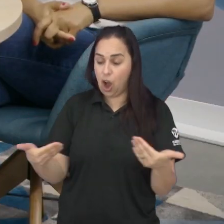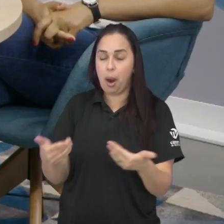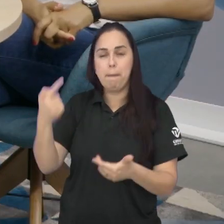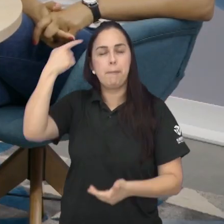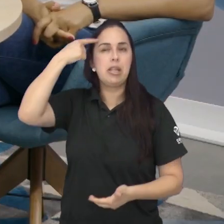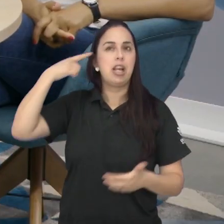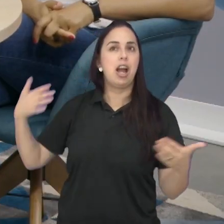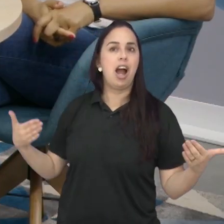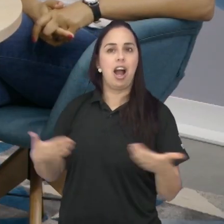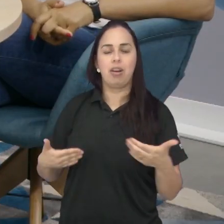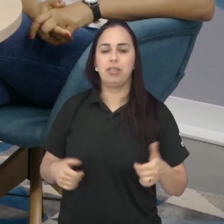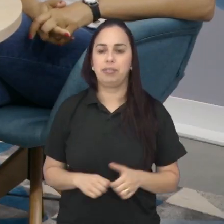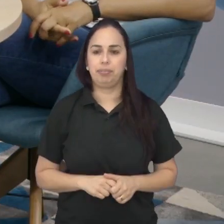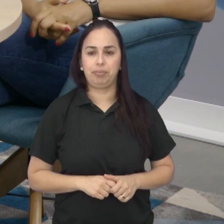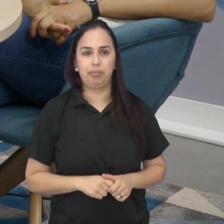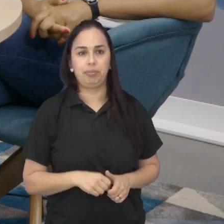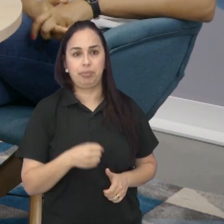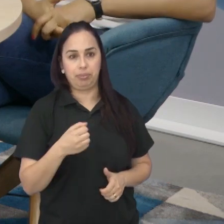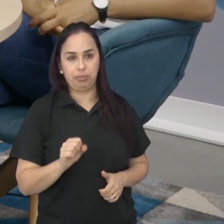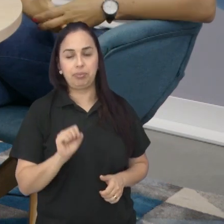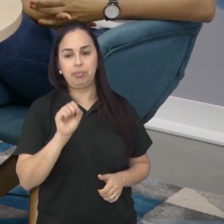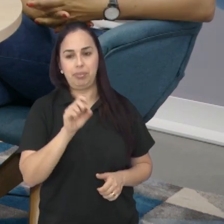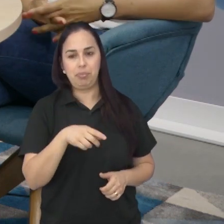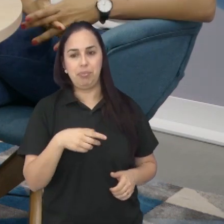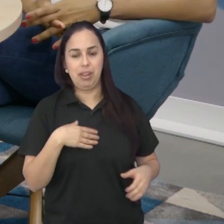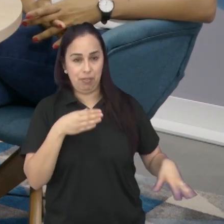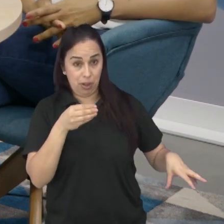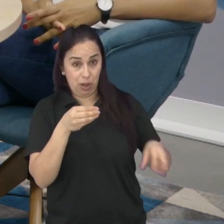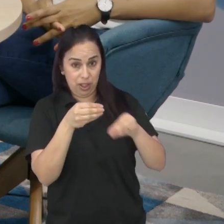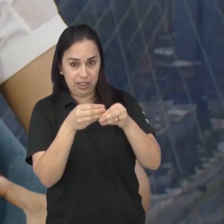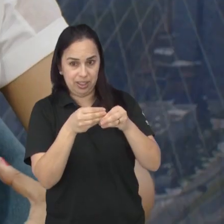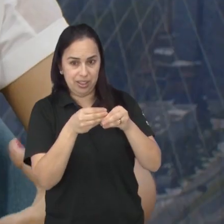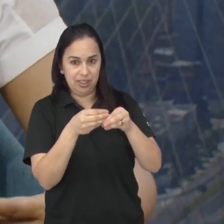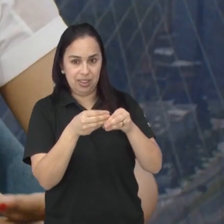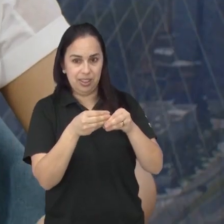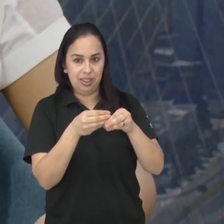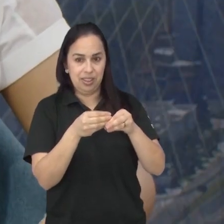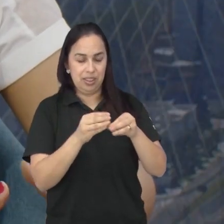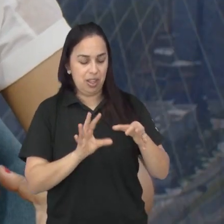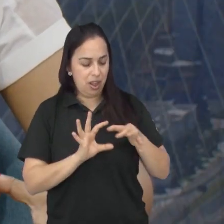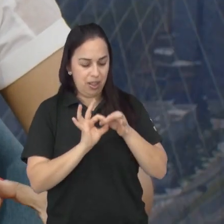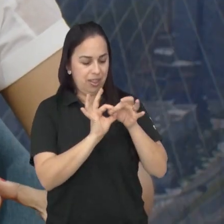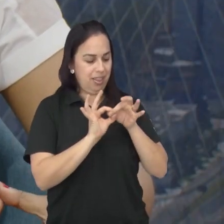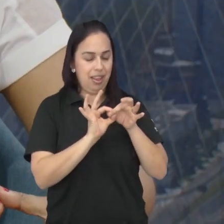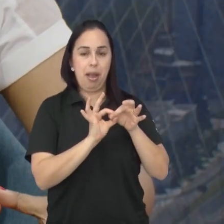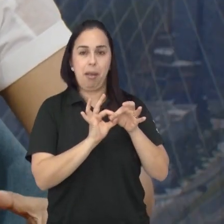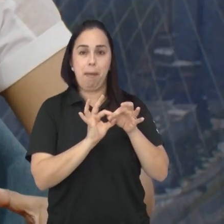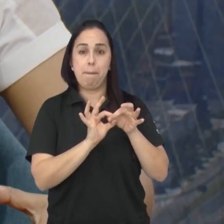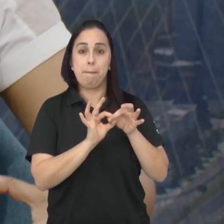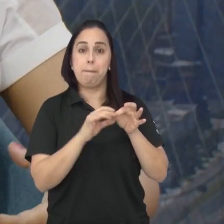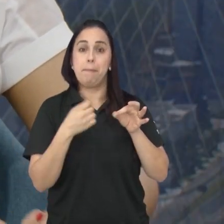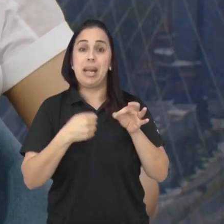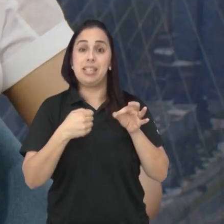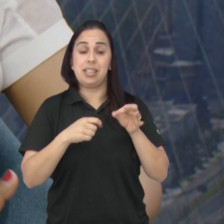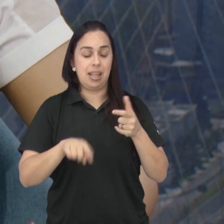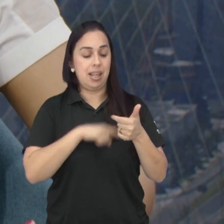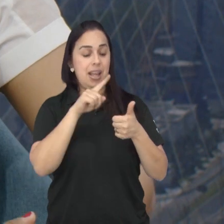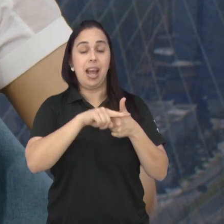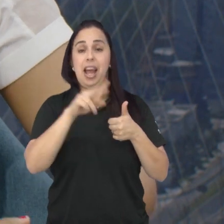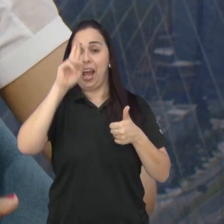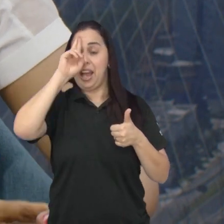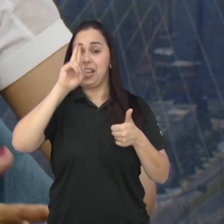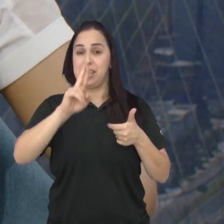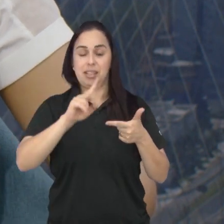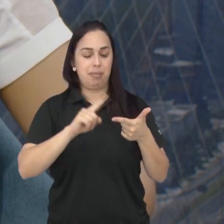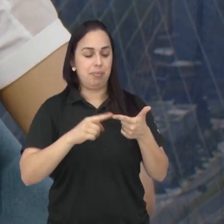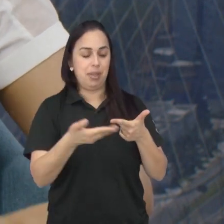né? Lide? Eu vou acompanhar, né, dizendo que eu acho que esses laços eles precisam ser fundados na ideia do respeito, né,